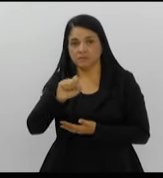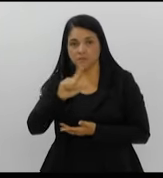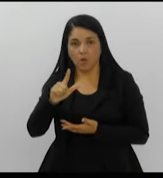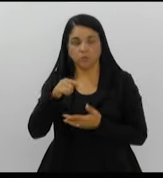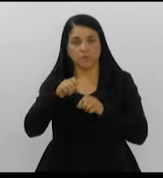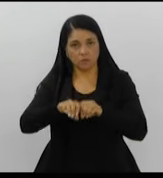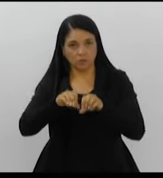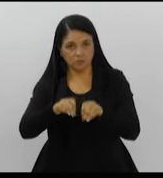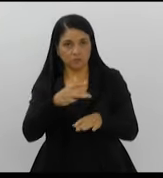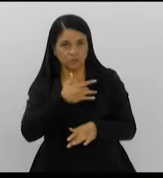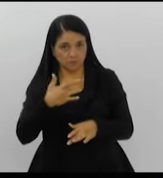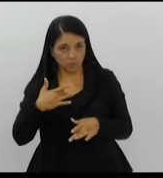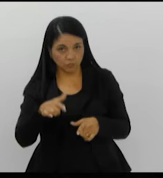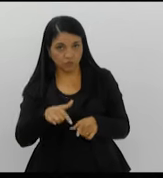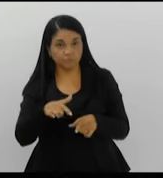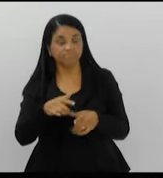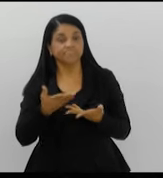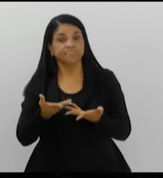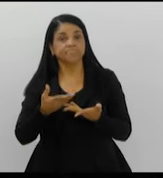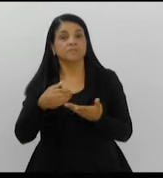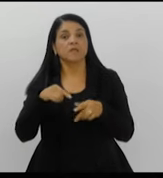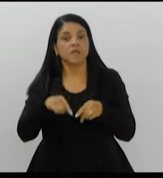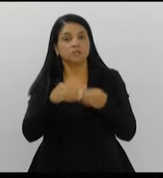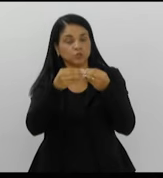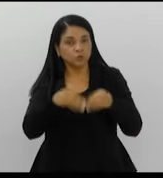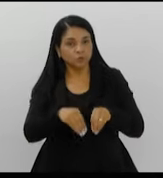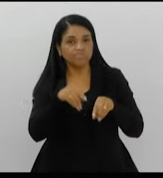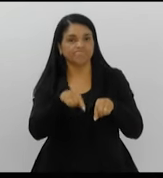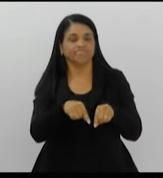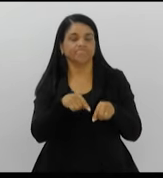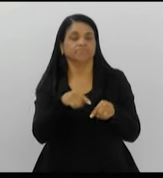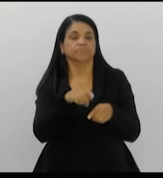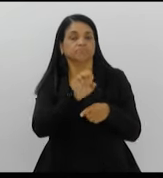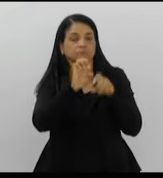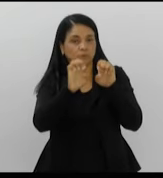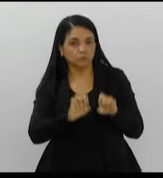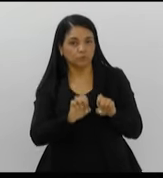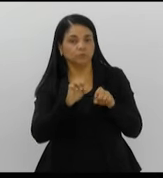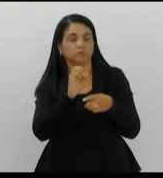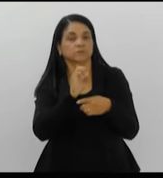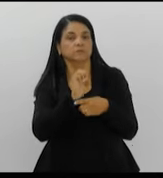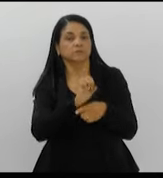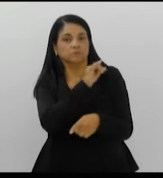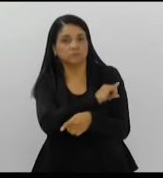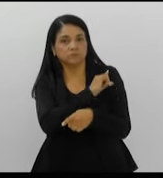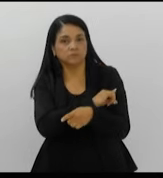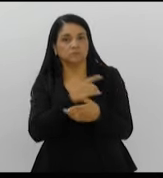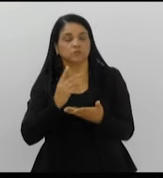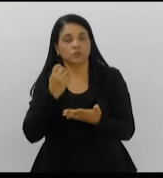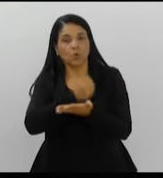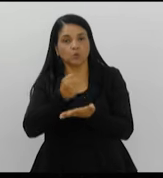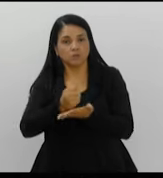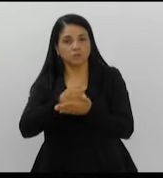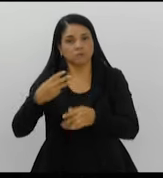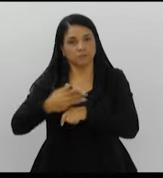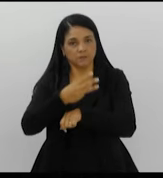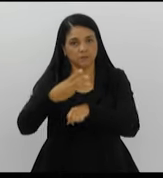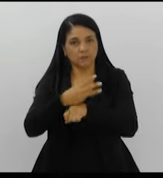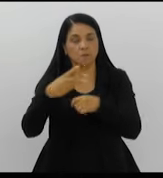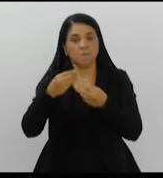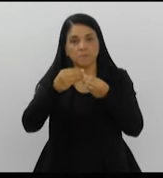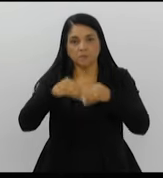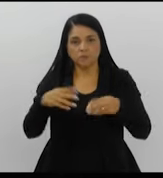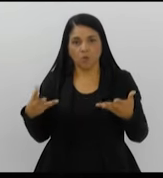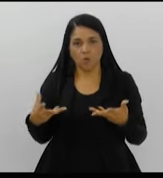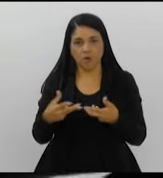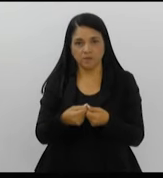do futuro do Rio de Janeiro fica comprometida e dependente de contratações e terceirizações que prejudicam a qualidade